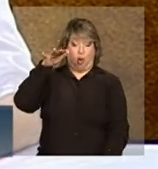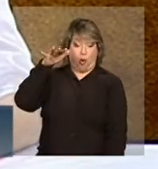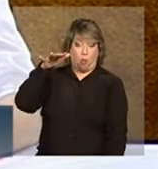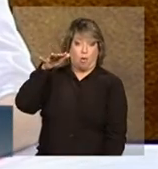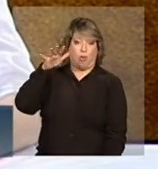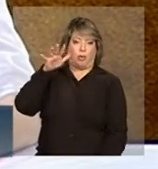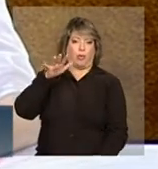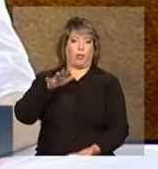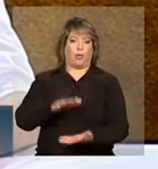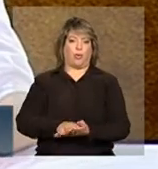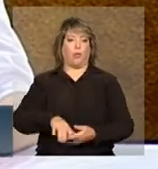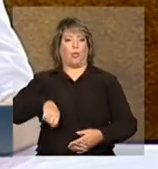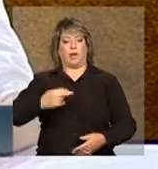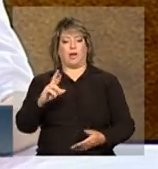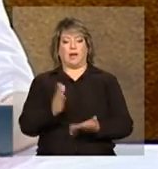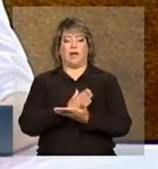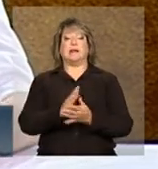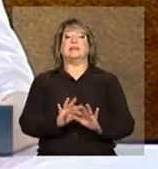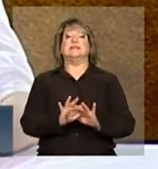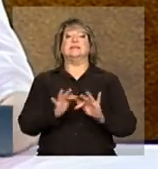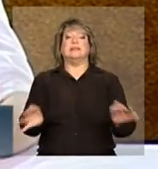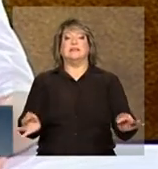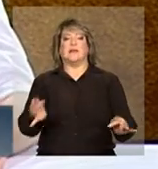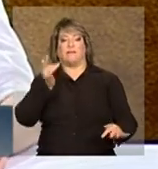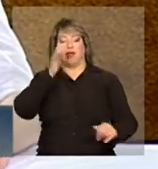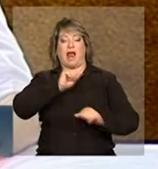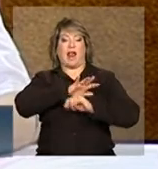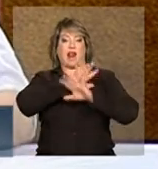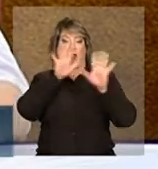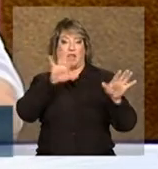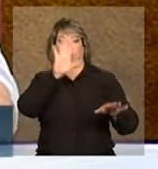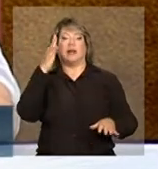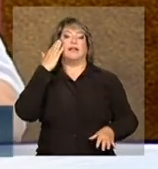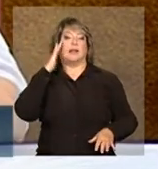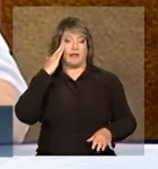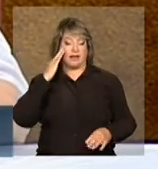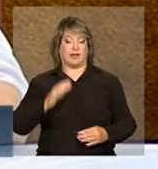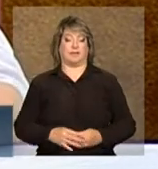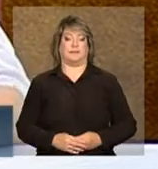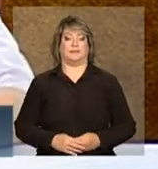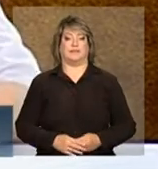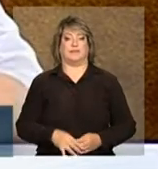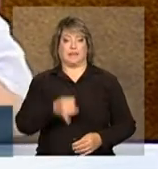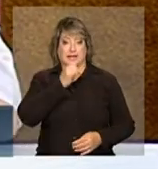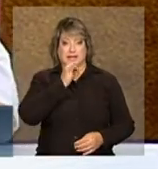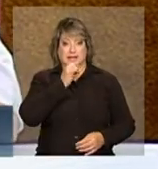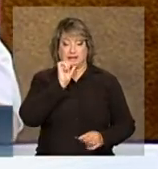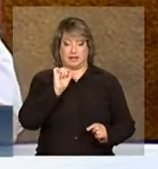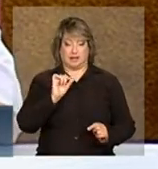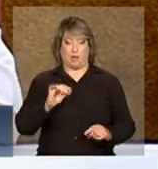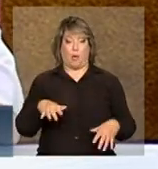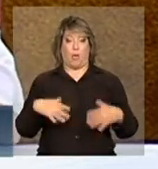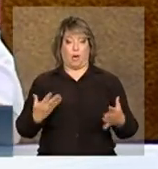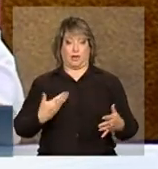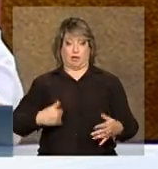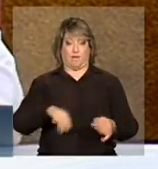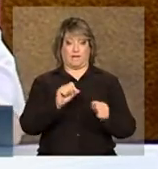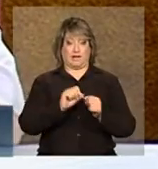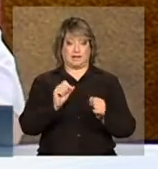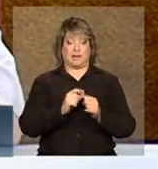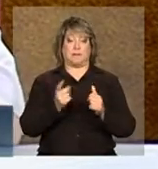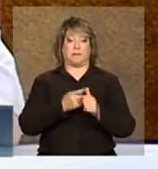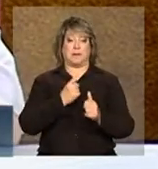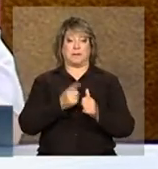obesos, né, de uma forma, numa linguagem mais clara. Só para contar uma historinha, quando nós fizemos a primeira edição